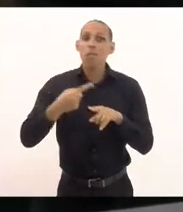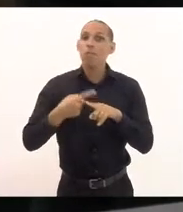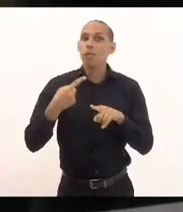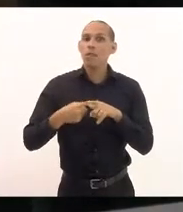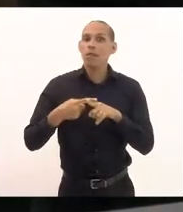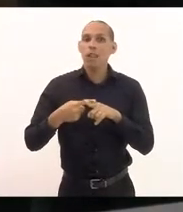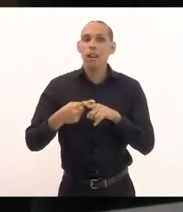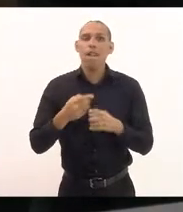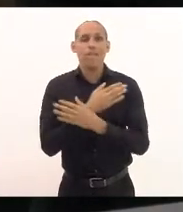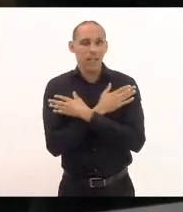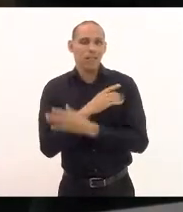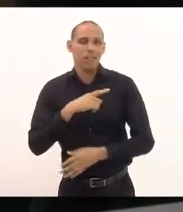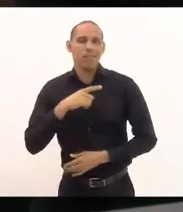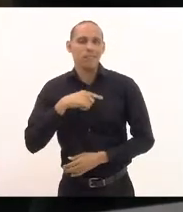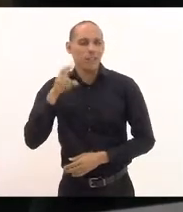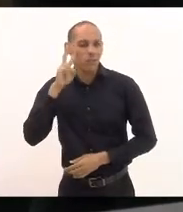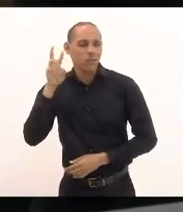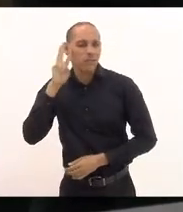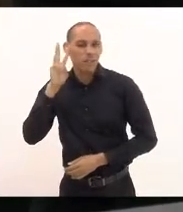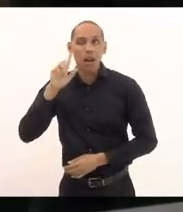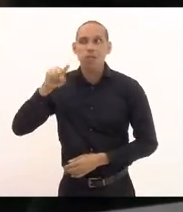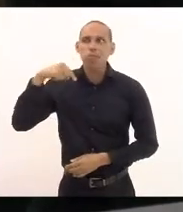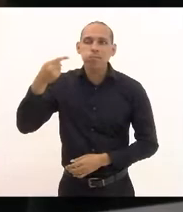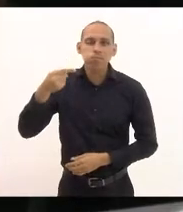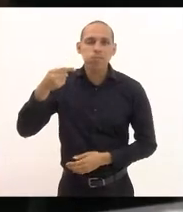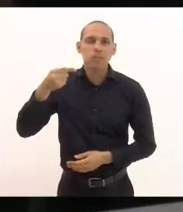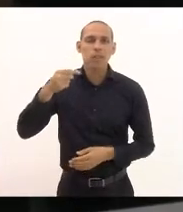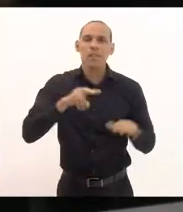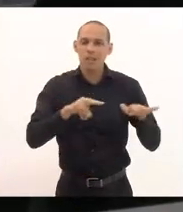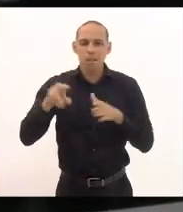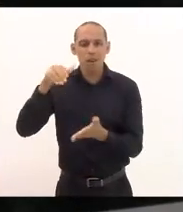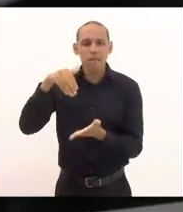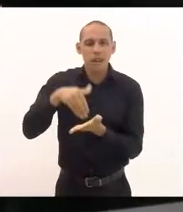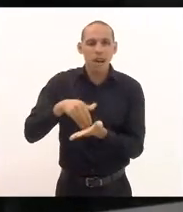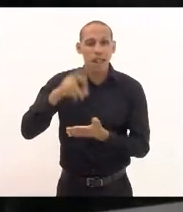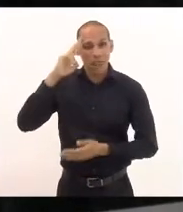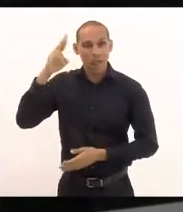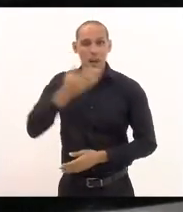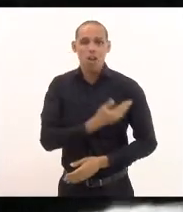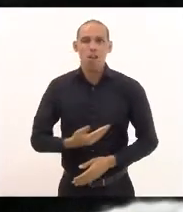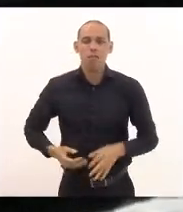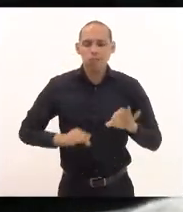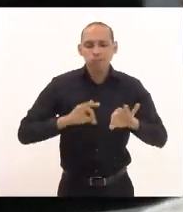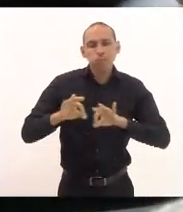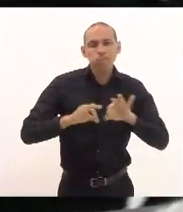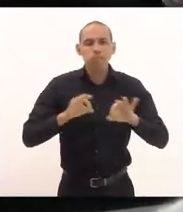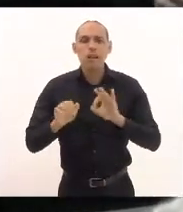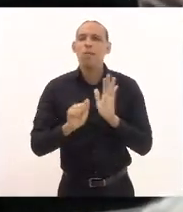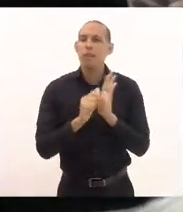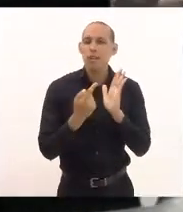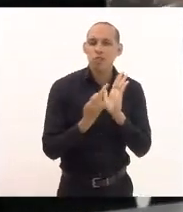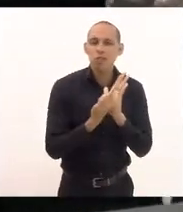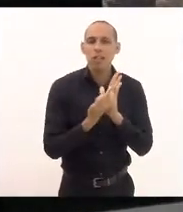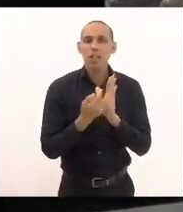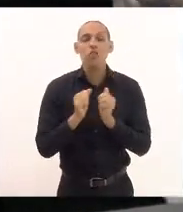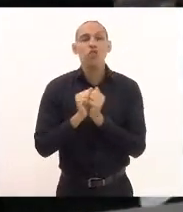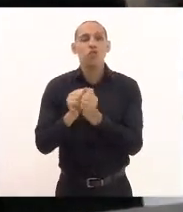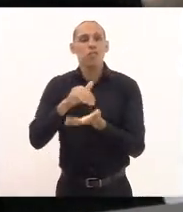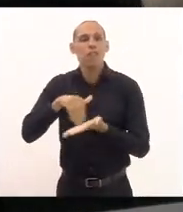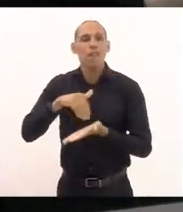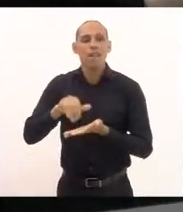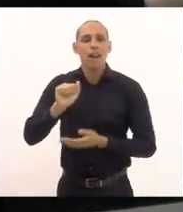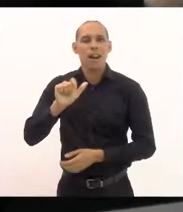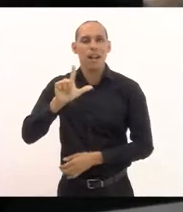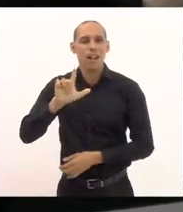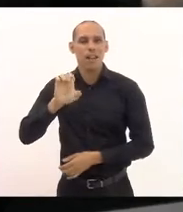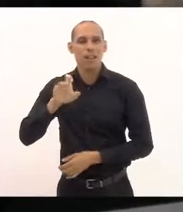terça, até o final da próxima semana, uma agenda mediada pelo líder do governo, com o secretário Alexandre Valle, para conversarmos um pouco mais de